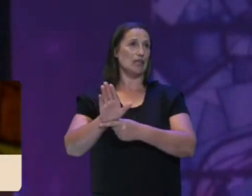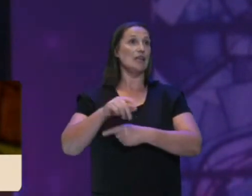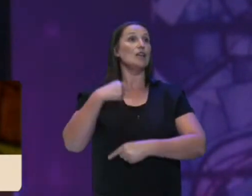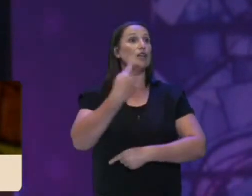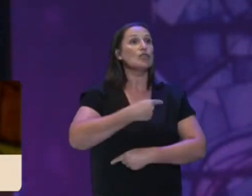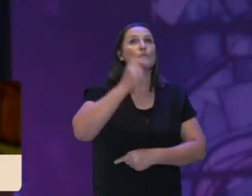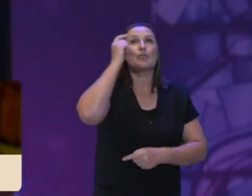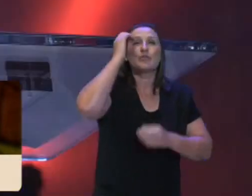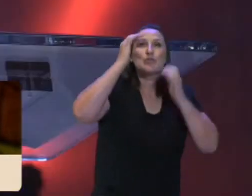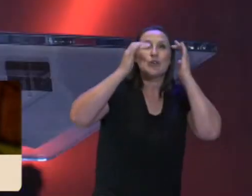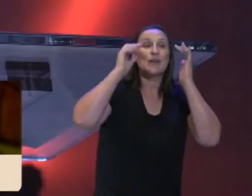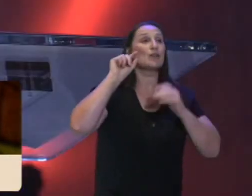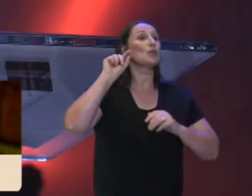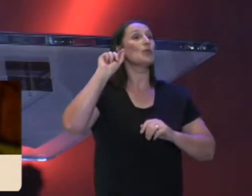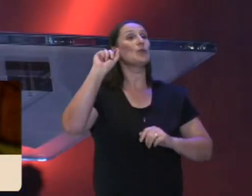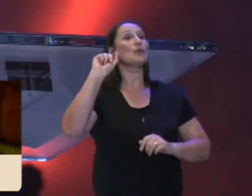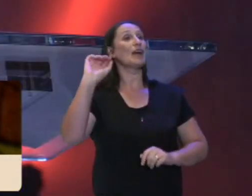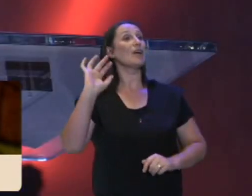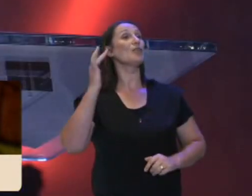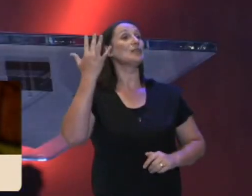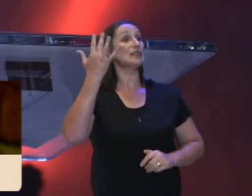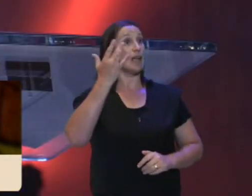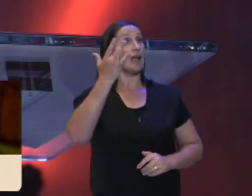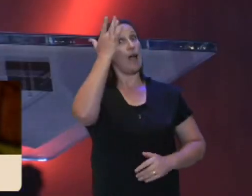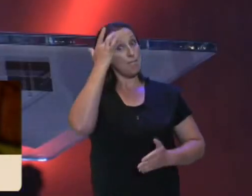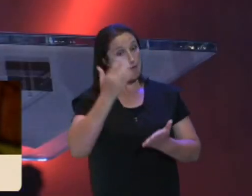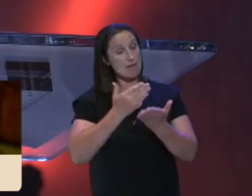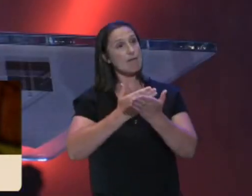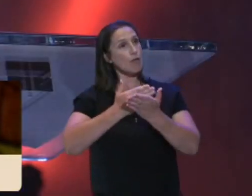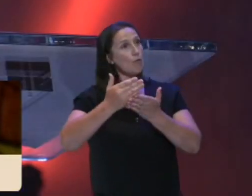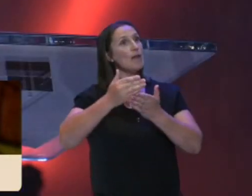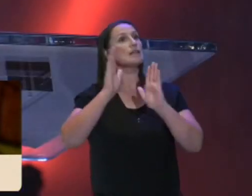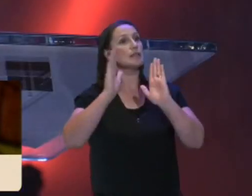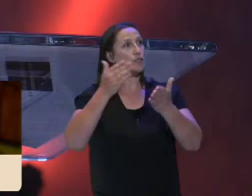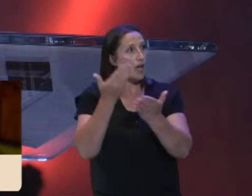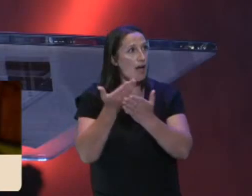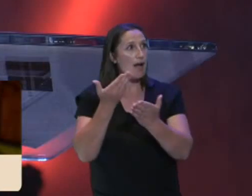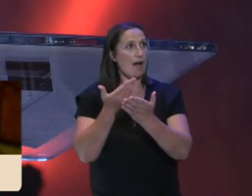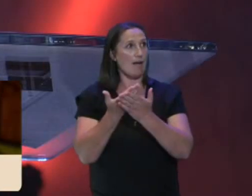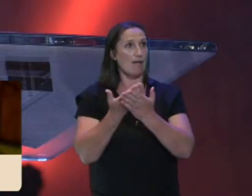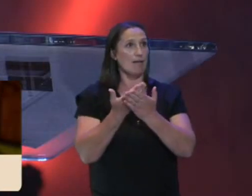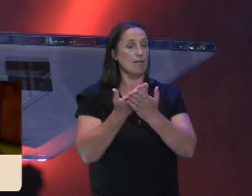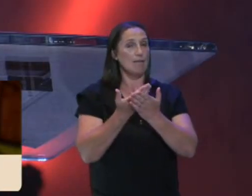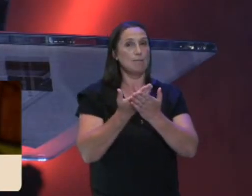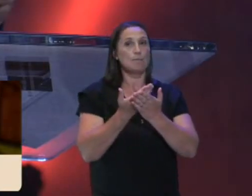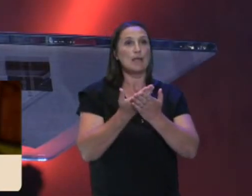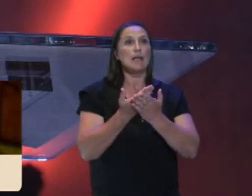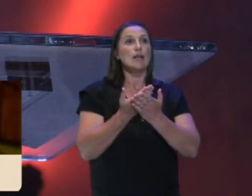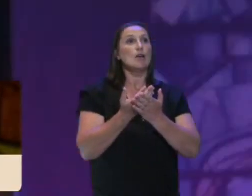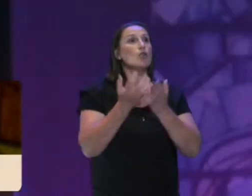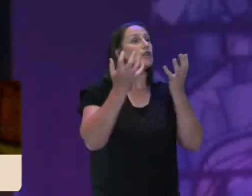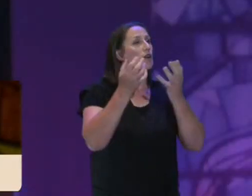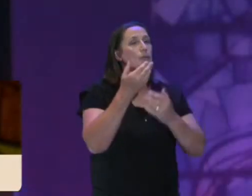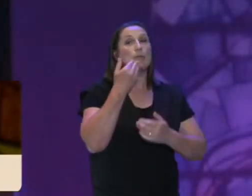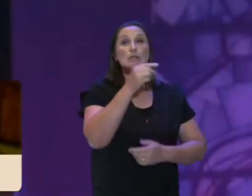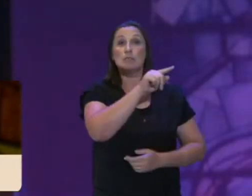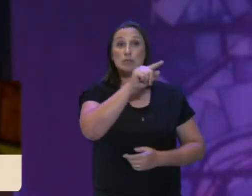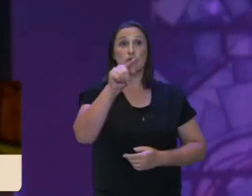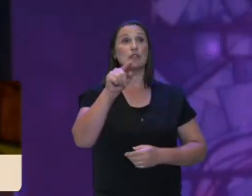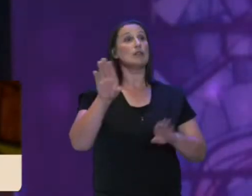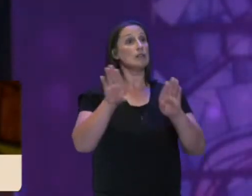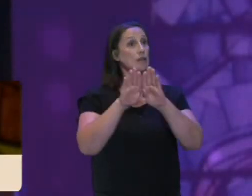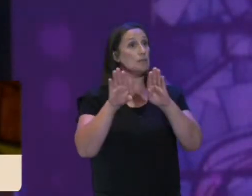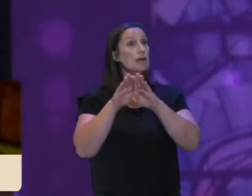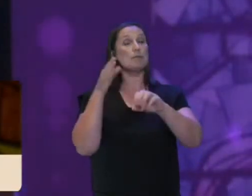eu queria que você participasse disso, né? Porque quando você ora, quando você